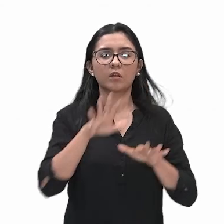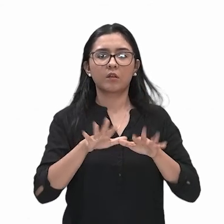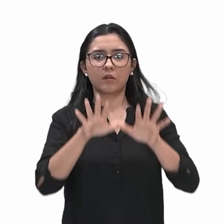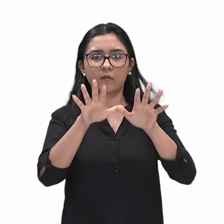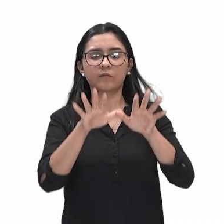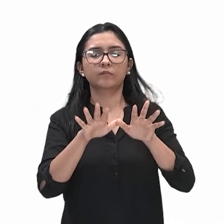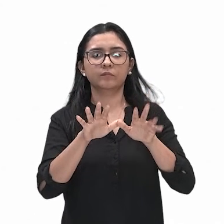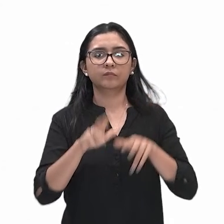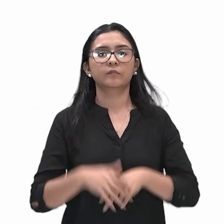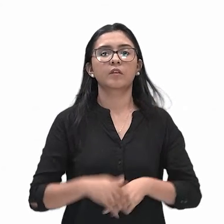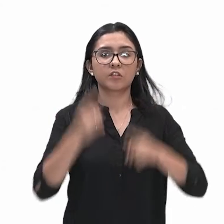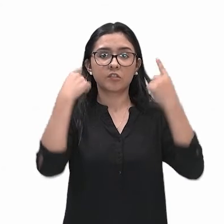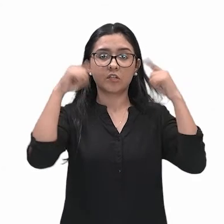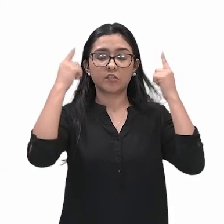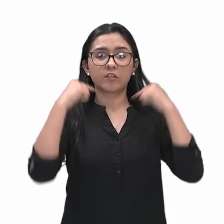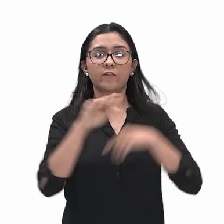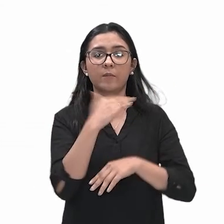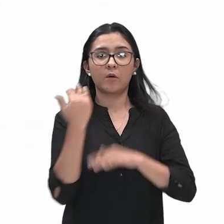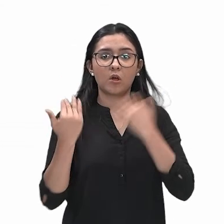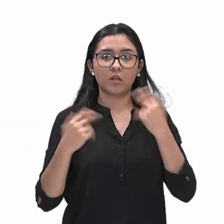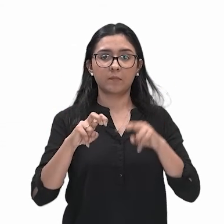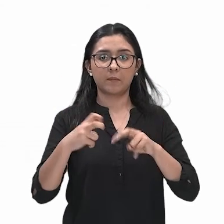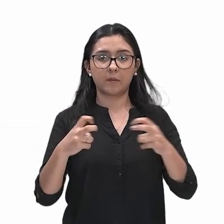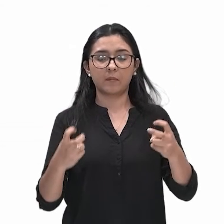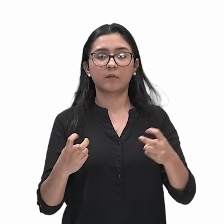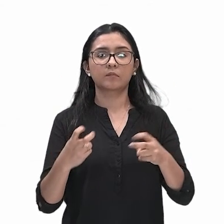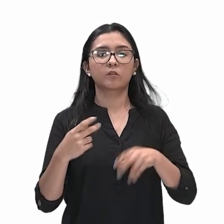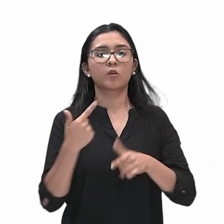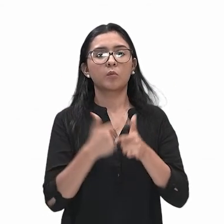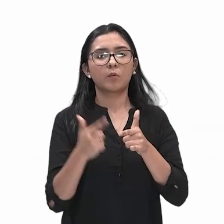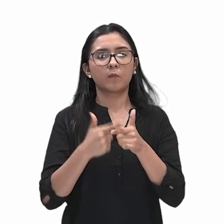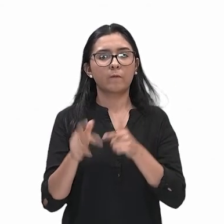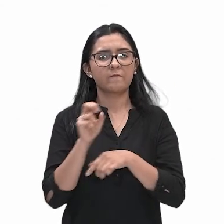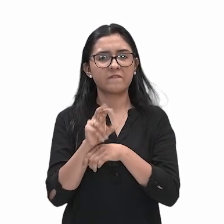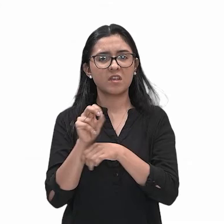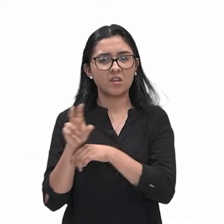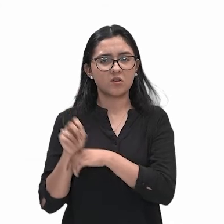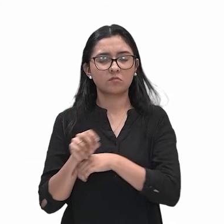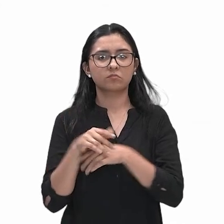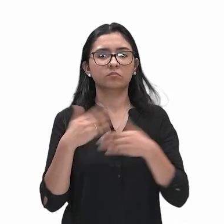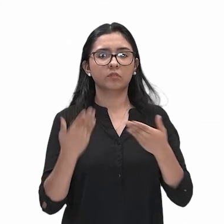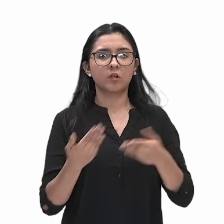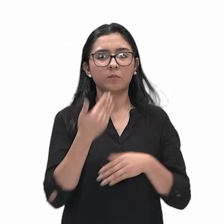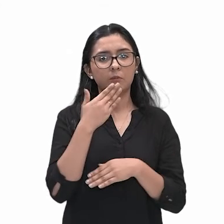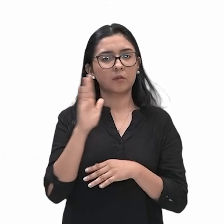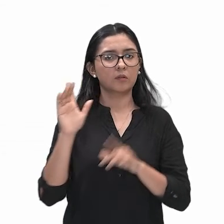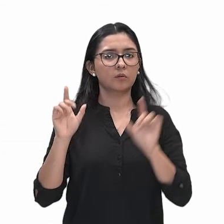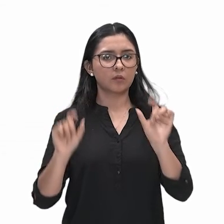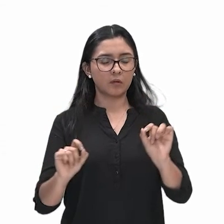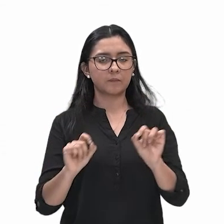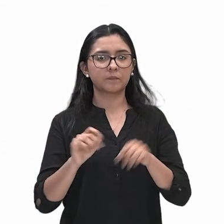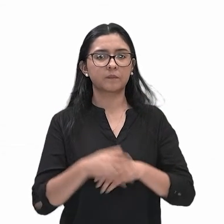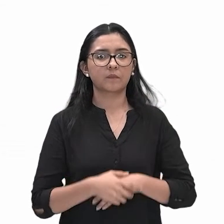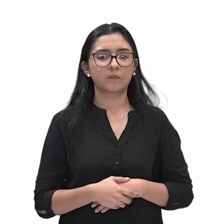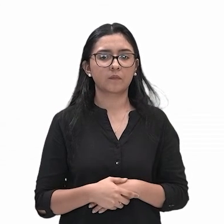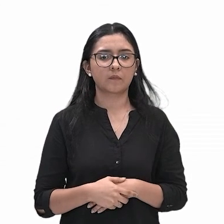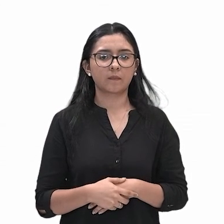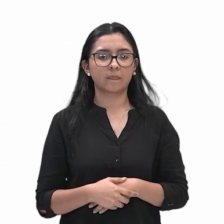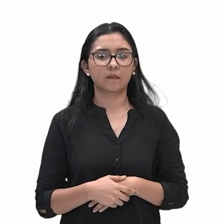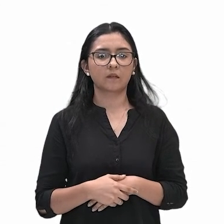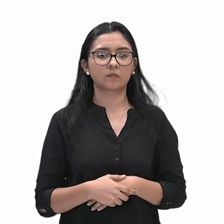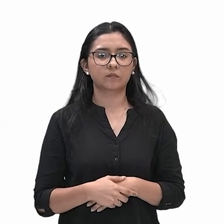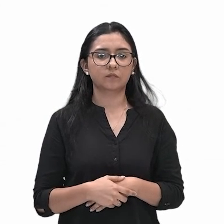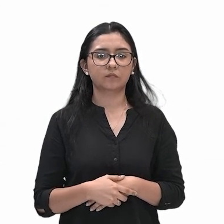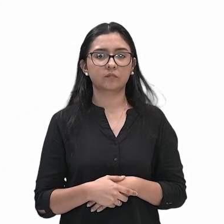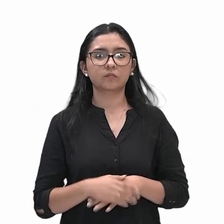estavam morrendo por uma peste desconhecida fizeram uma promessa que constituiu em